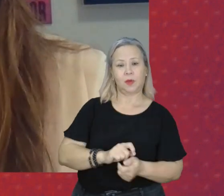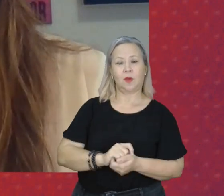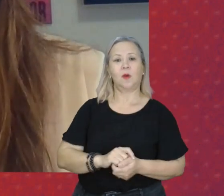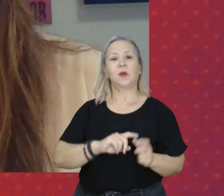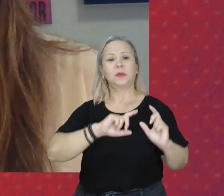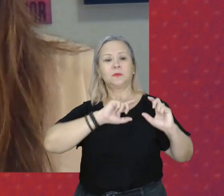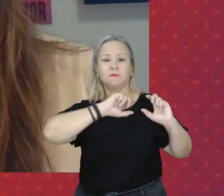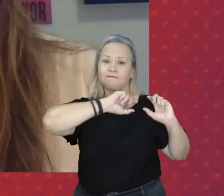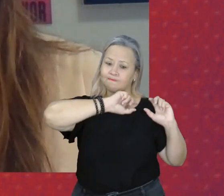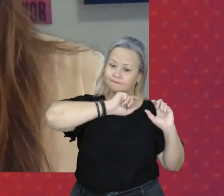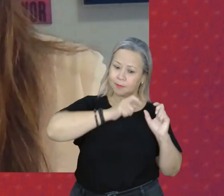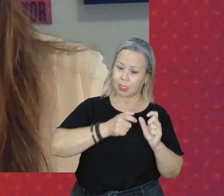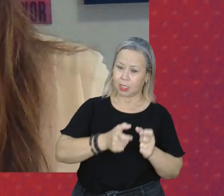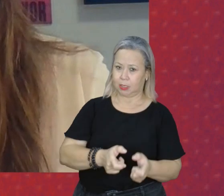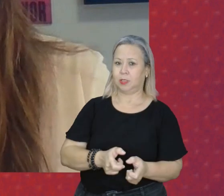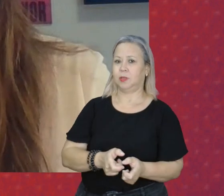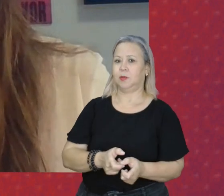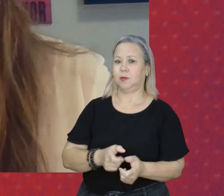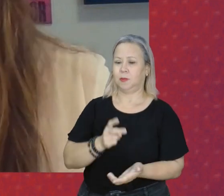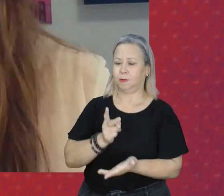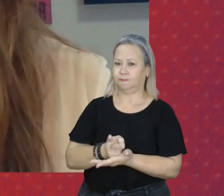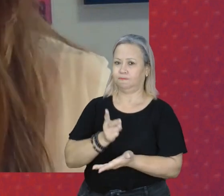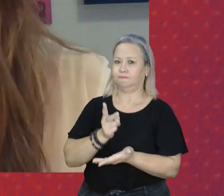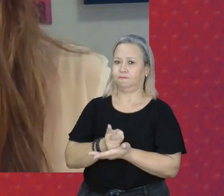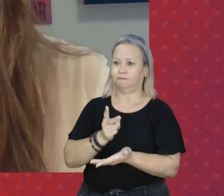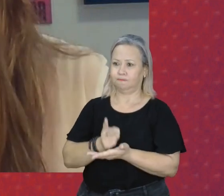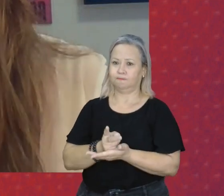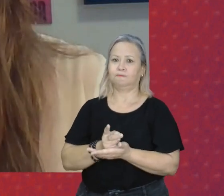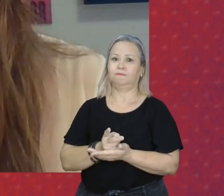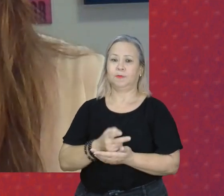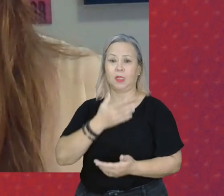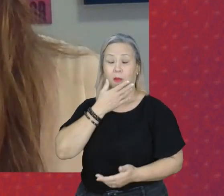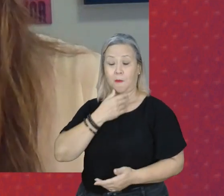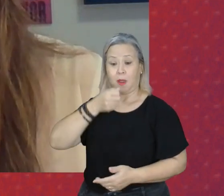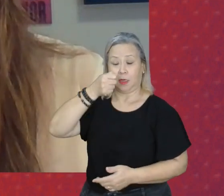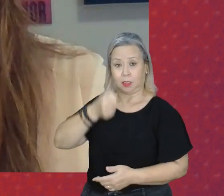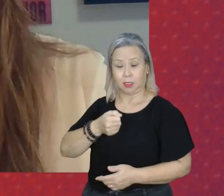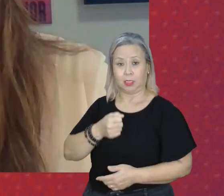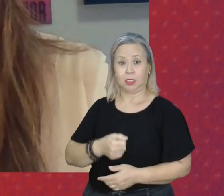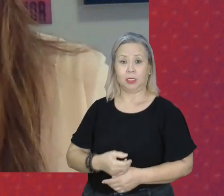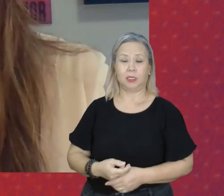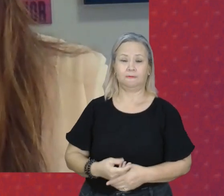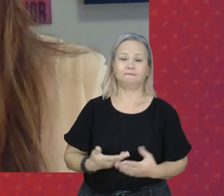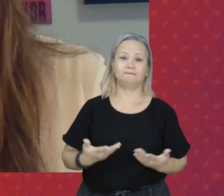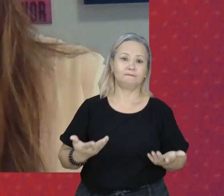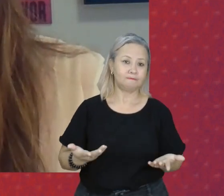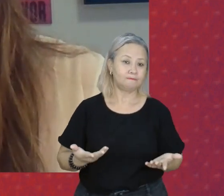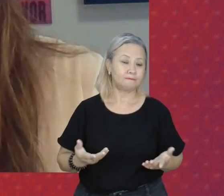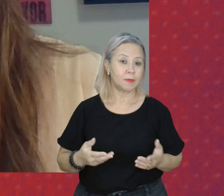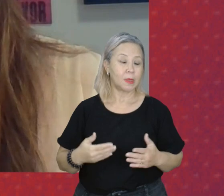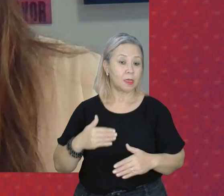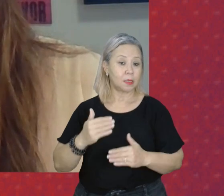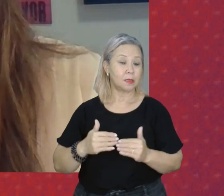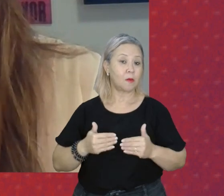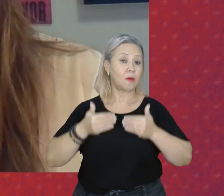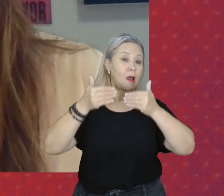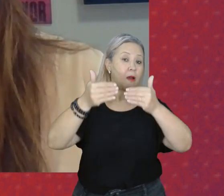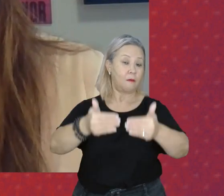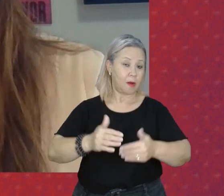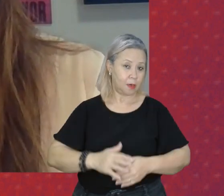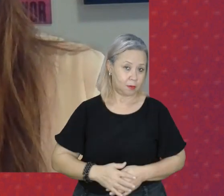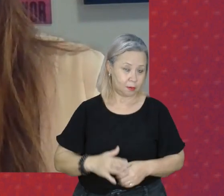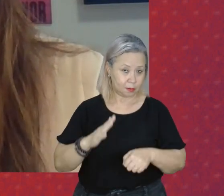tradições muito mais, às vezes, machistas, né? Patriarcais, que estão na nossa frente.